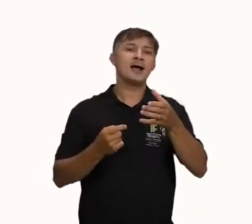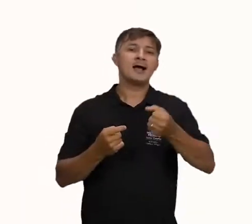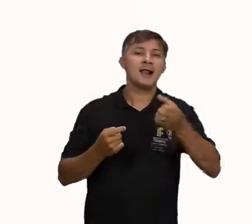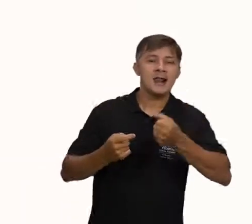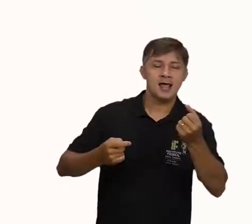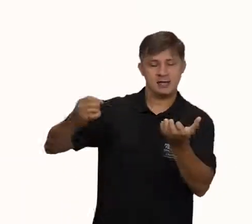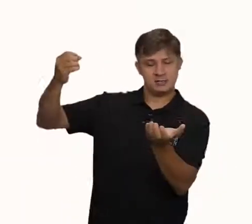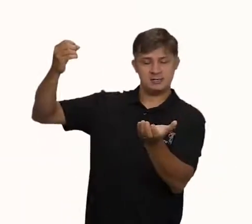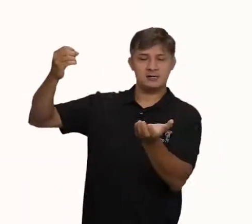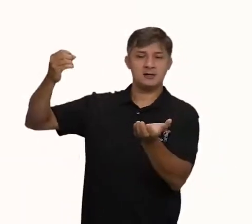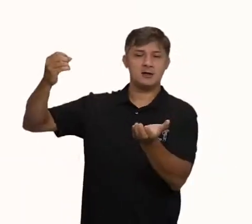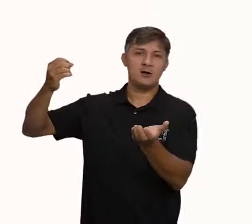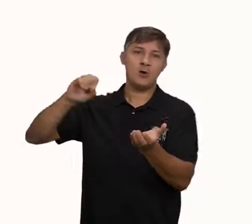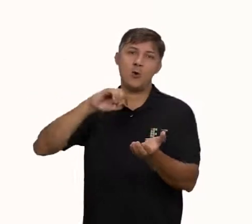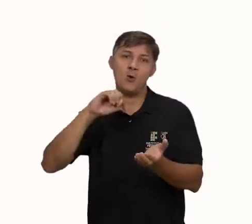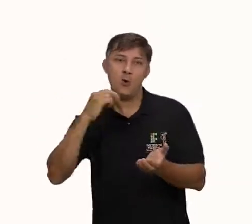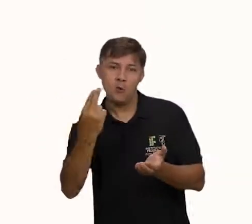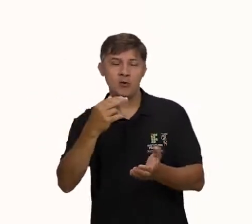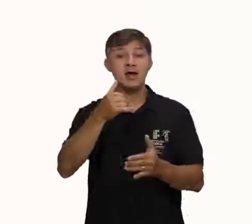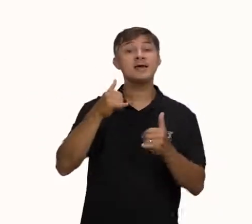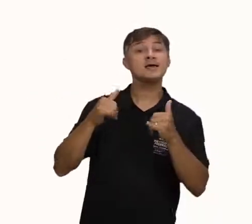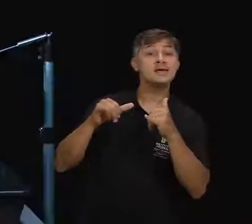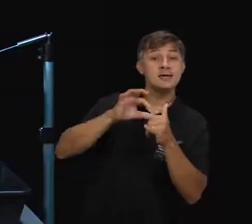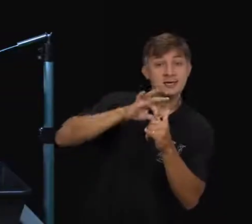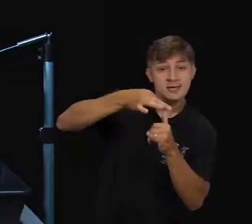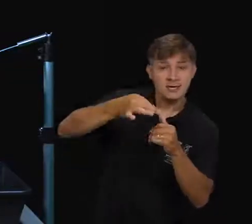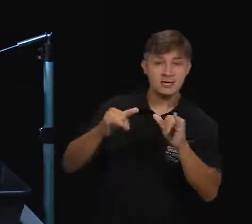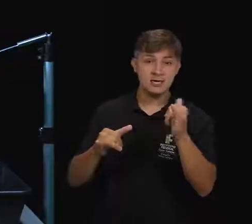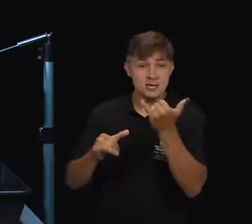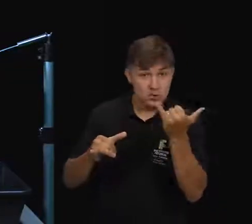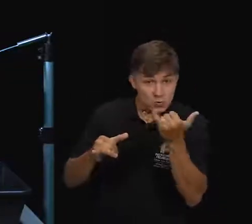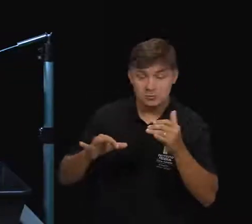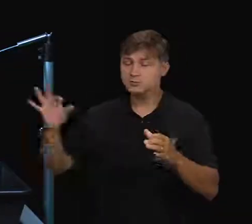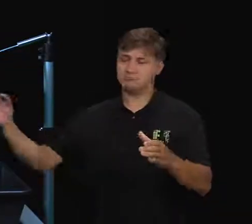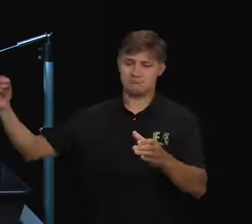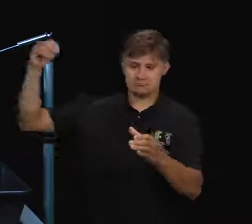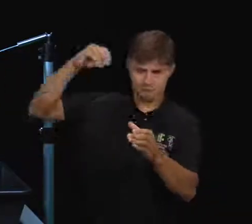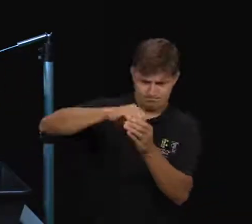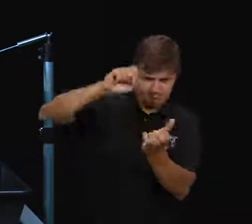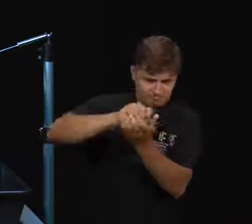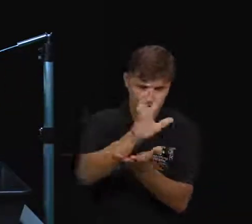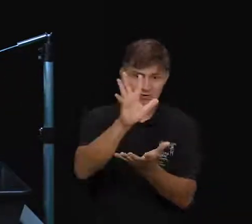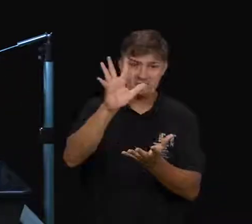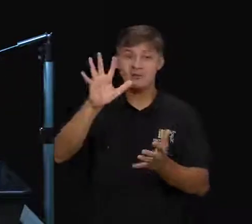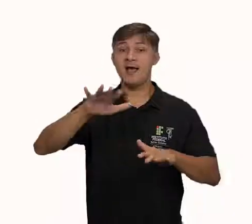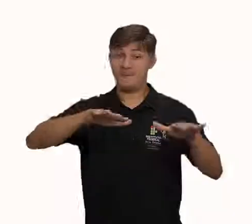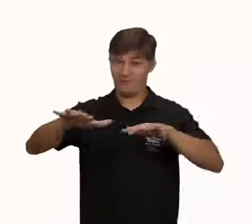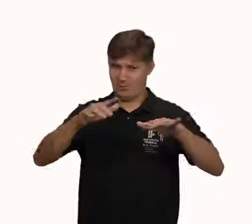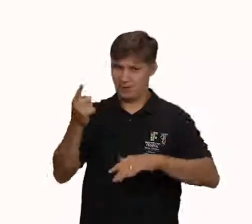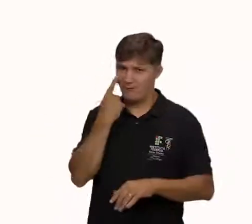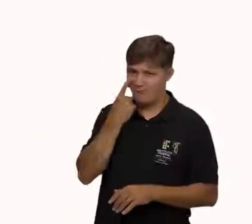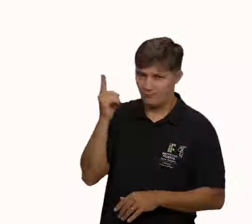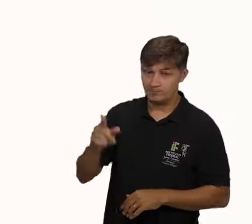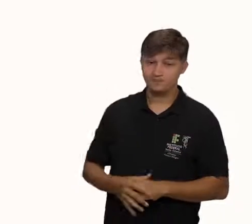numa xícara de leite ou numa xícara de iogurte, né? Então esse movimento vai ser um splash de alto